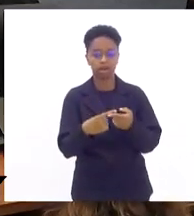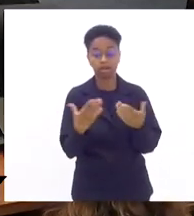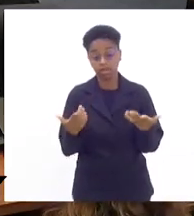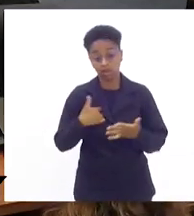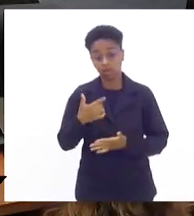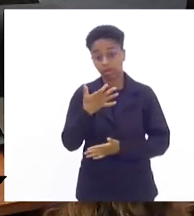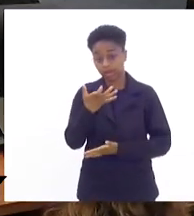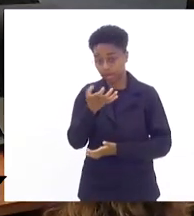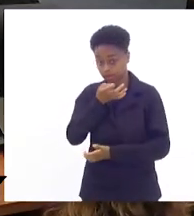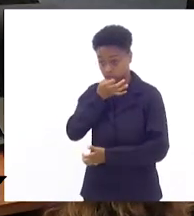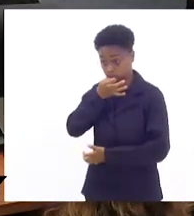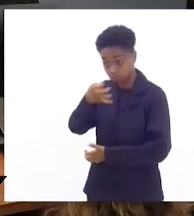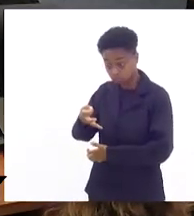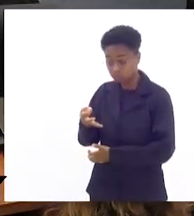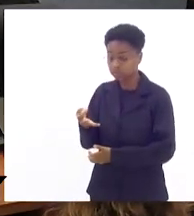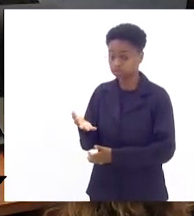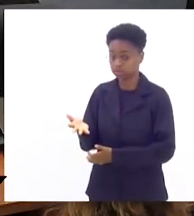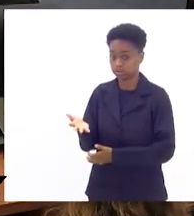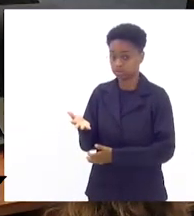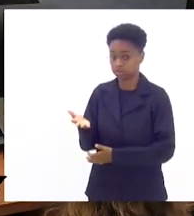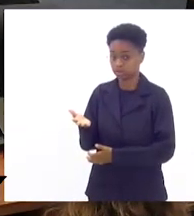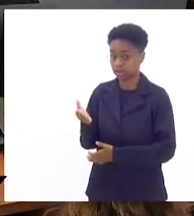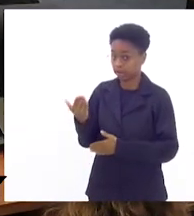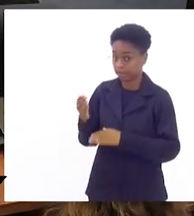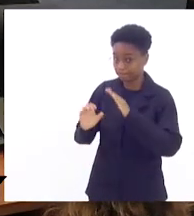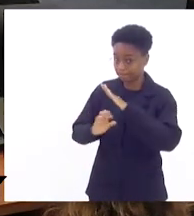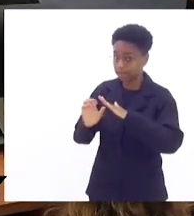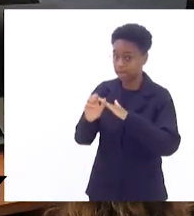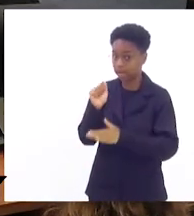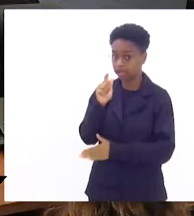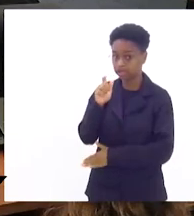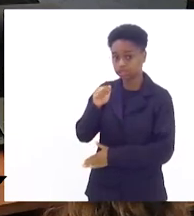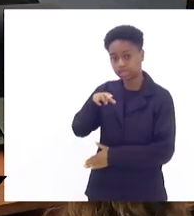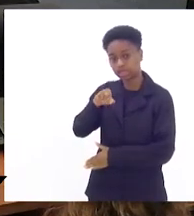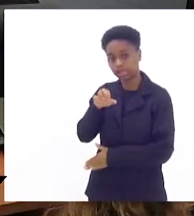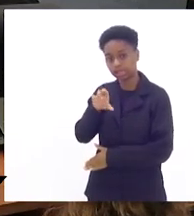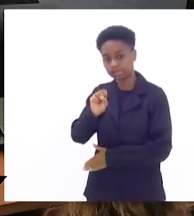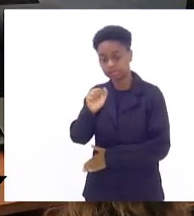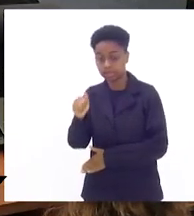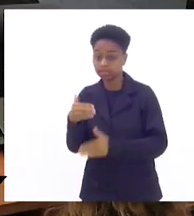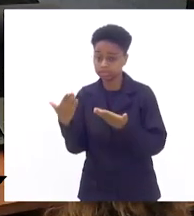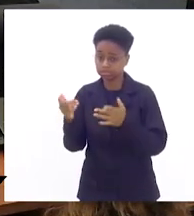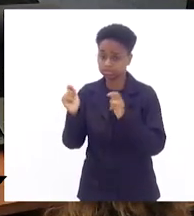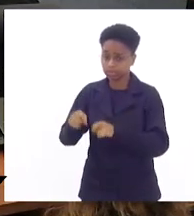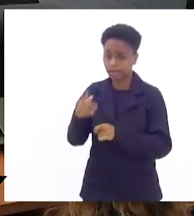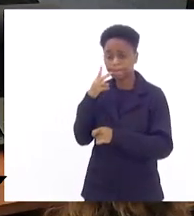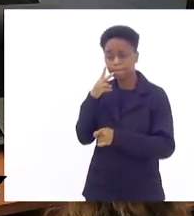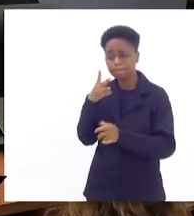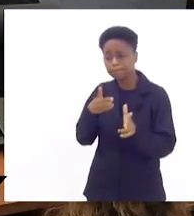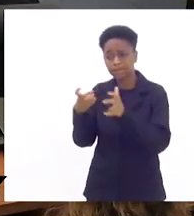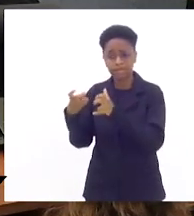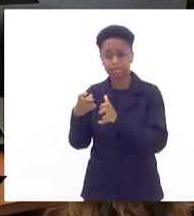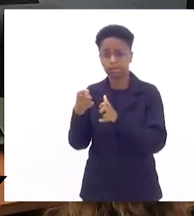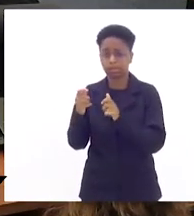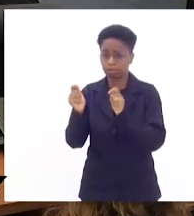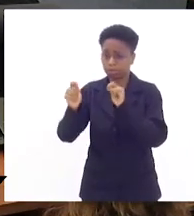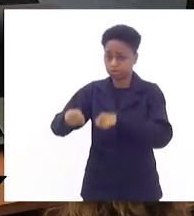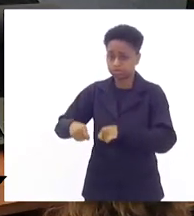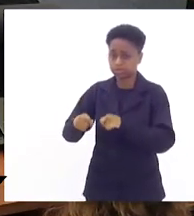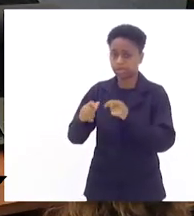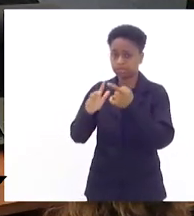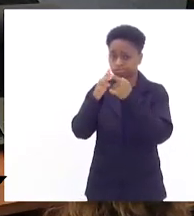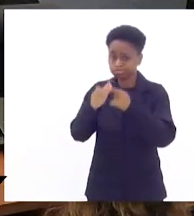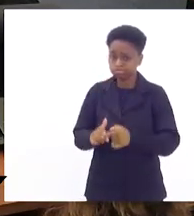gostaria de sugerir, né, à empresa, a Genessa, que pudesse aí estar vendo a possibilidade de editar o contrato